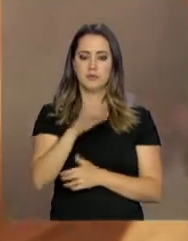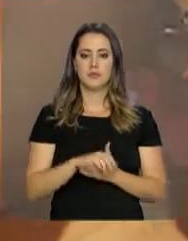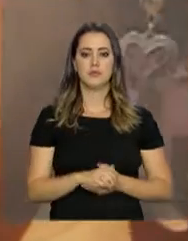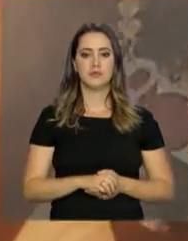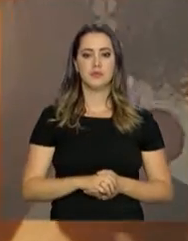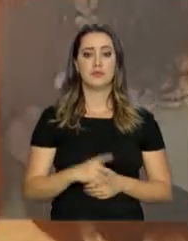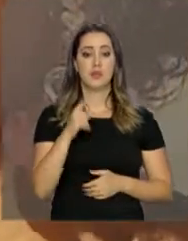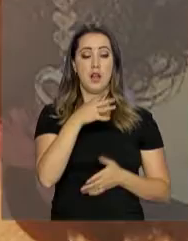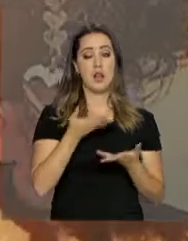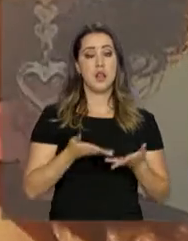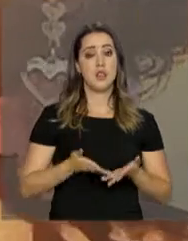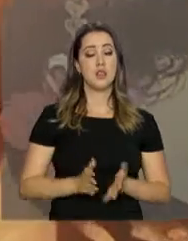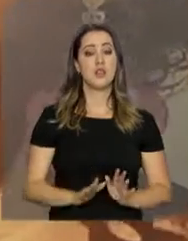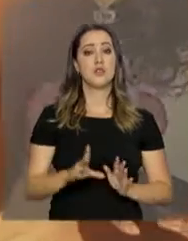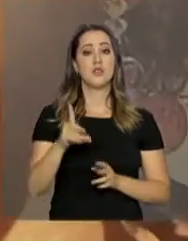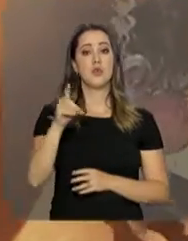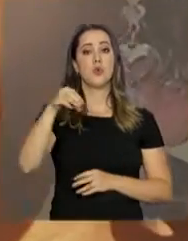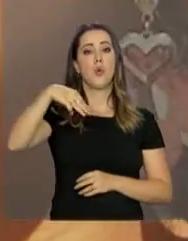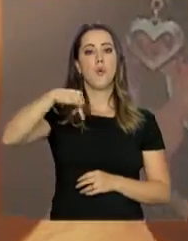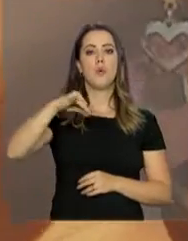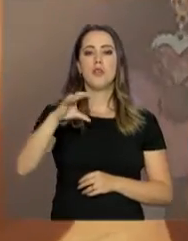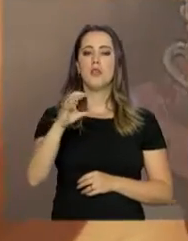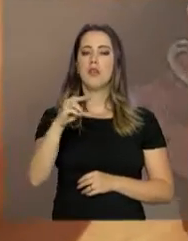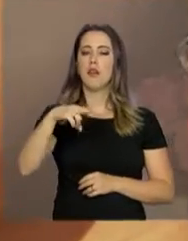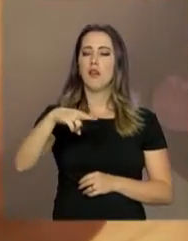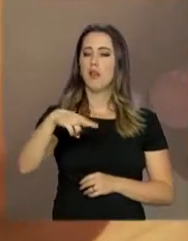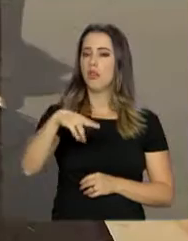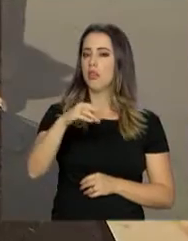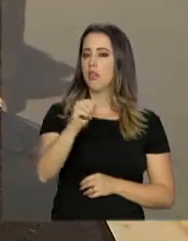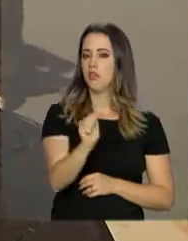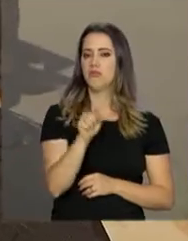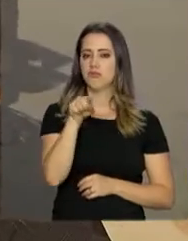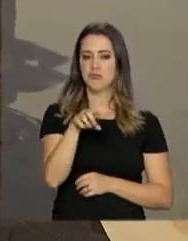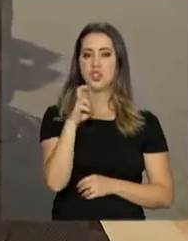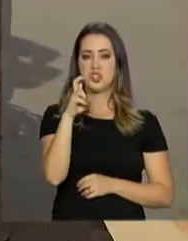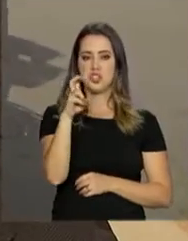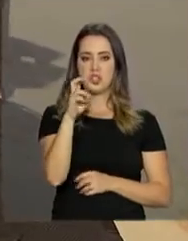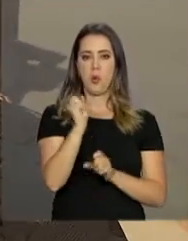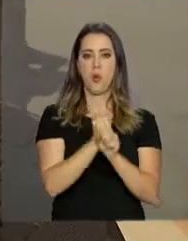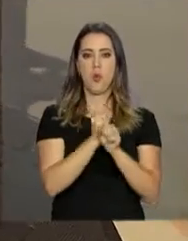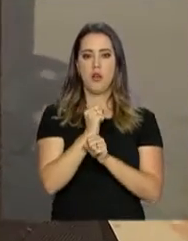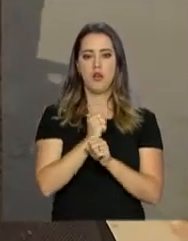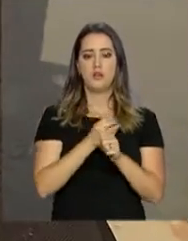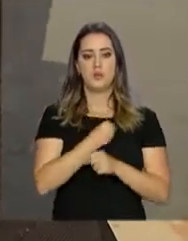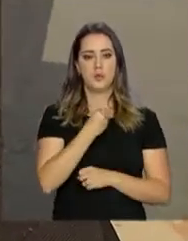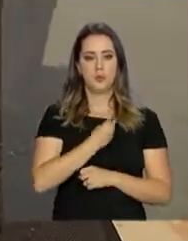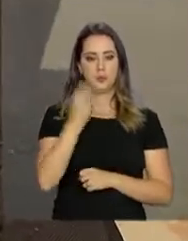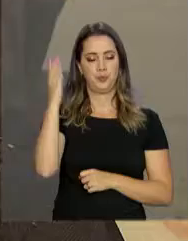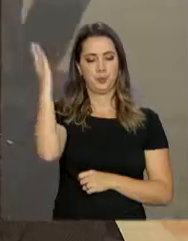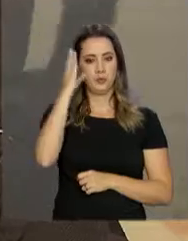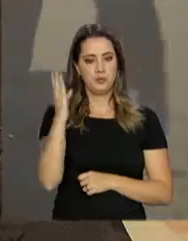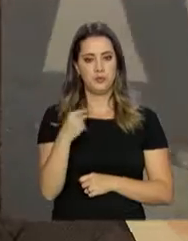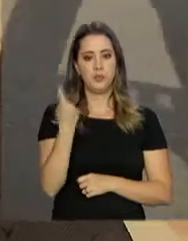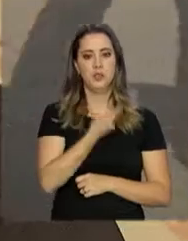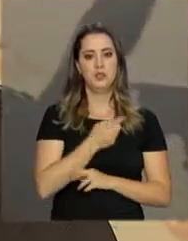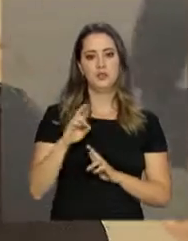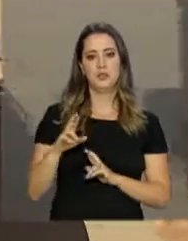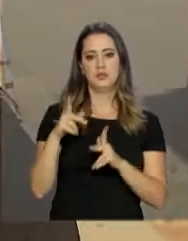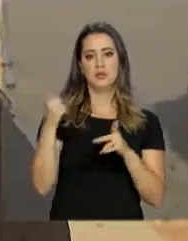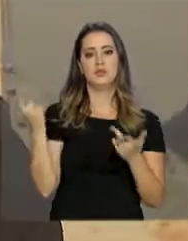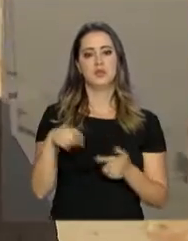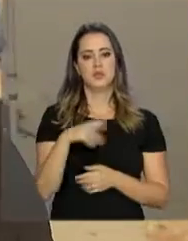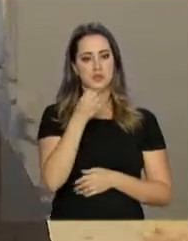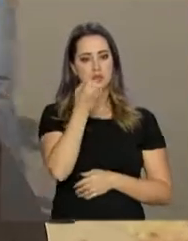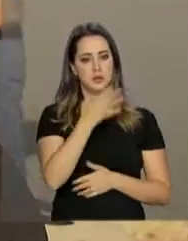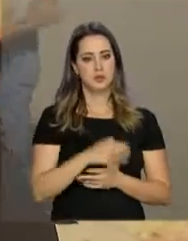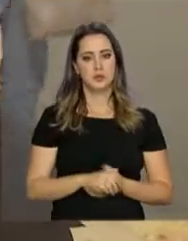belkis nasceu na república dominicana e mora no brasil há cinco anos ela acredita que a diversidade é uma das coisas que fazem nosso culinária ser tão